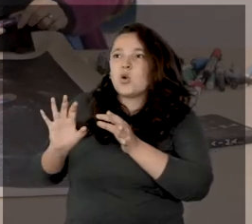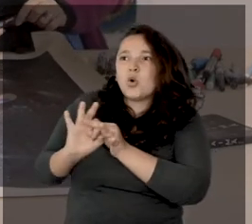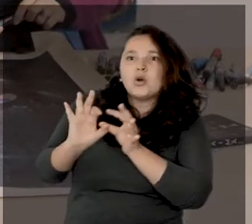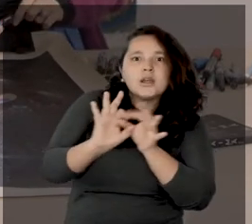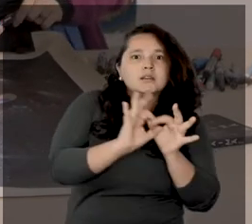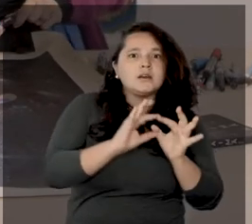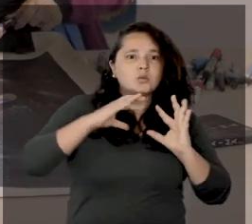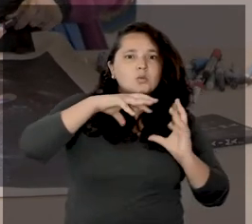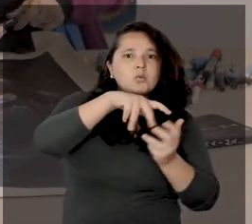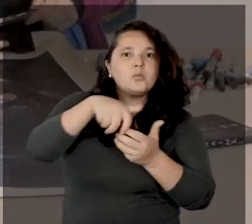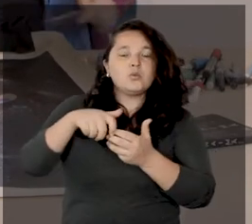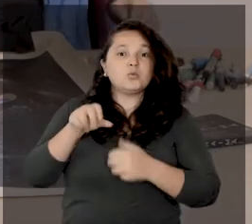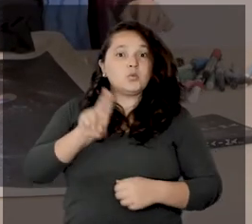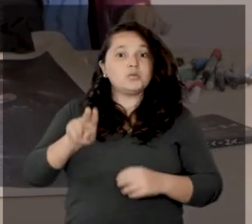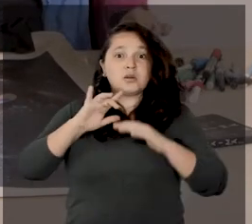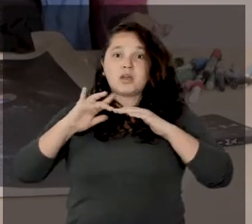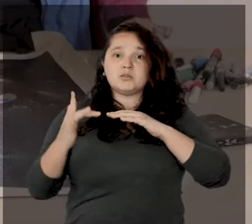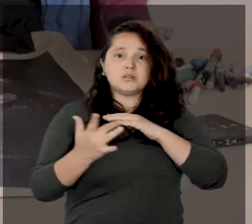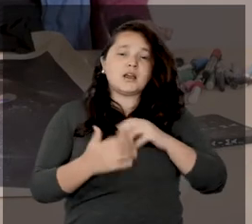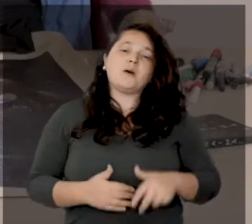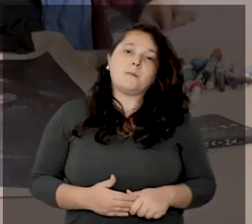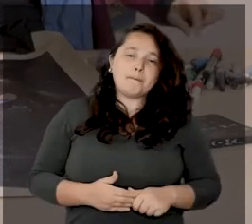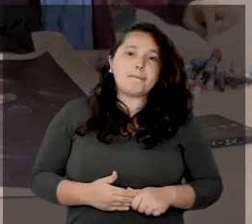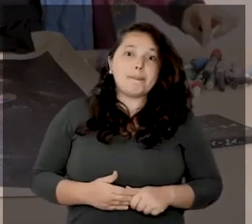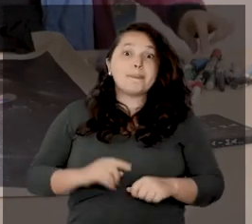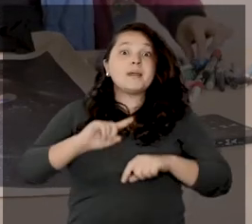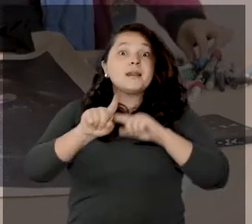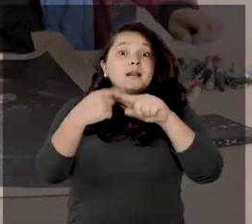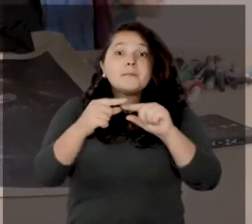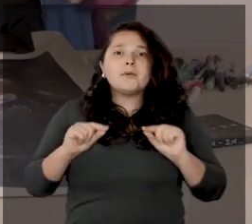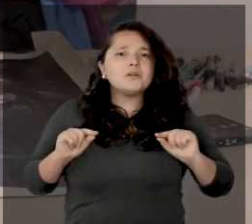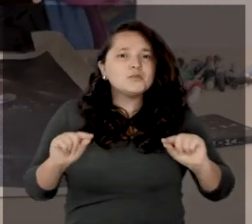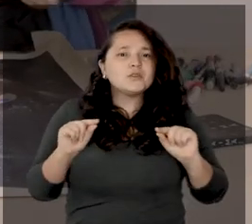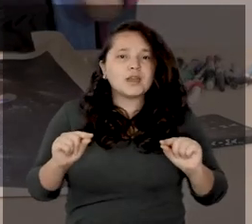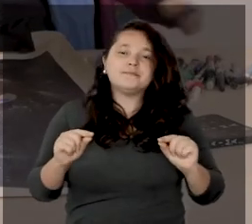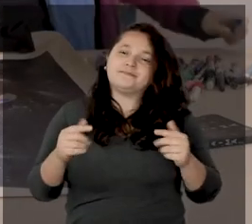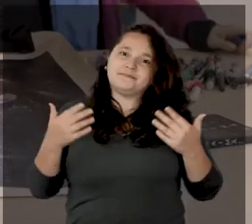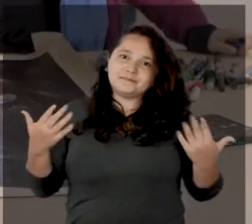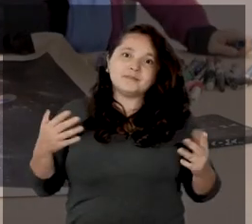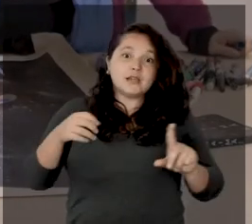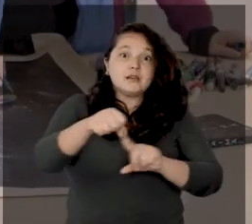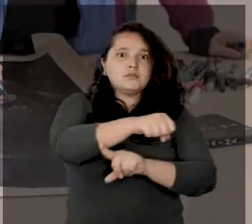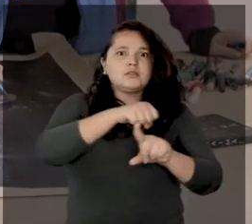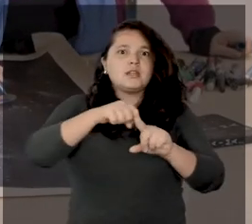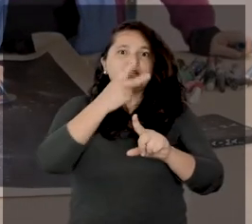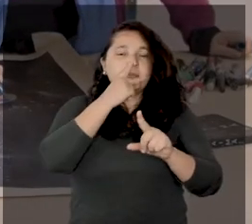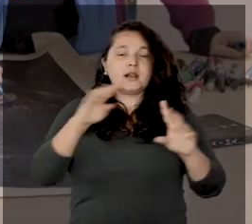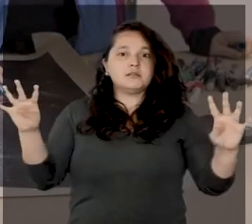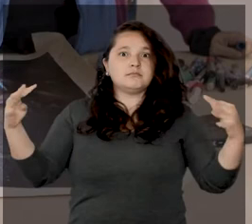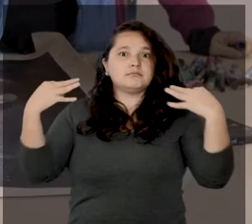até ser visto pela essa ideia do sistemão, né, e tal. Isso é uma coisa,